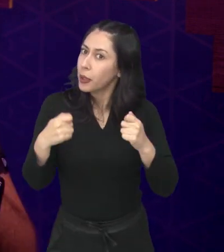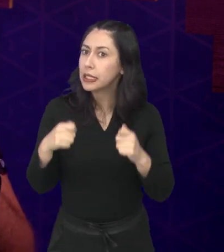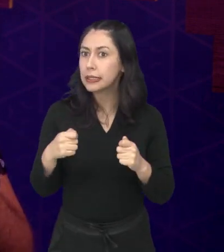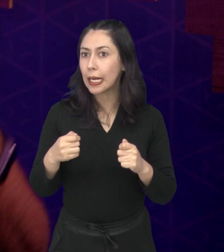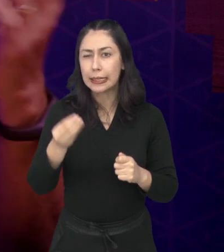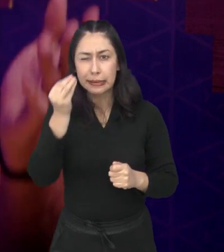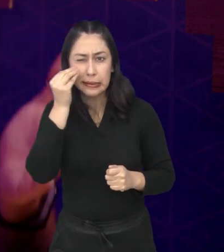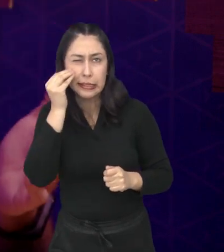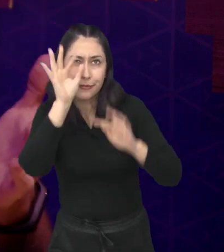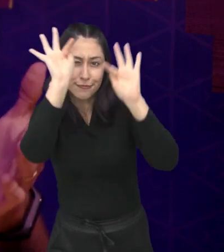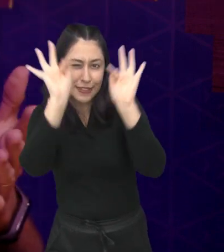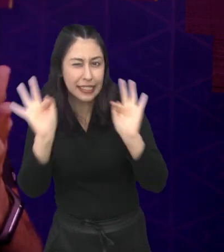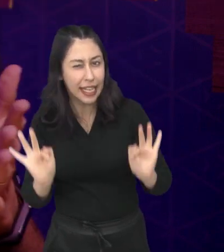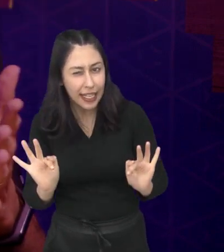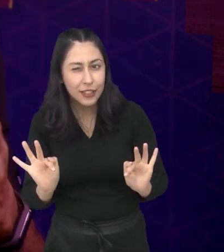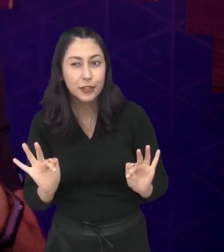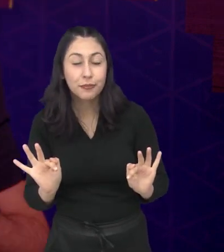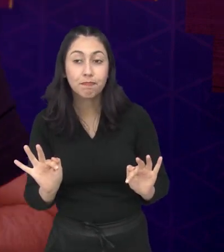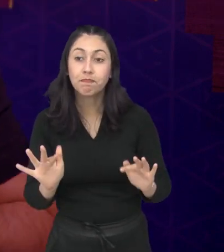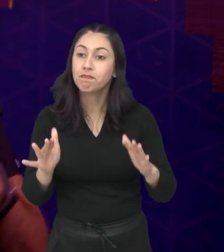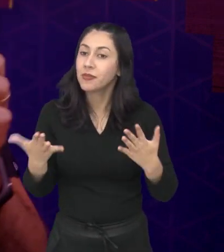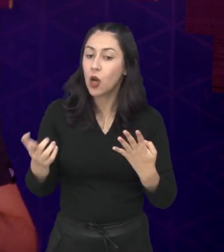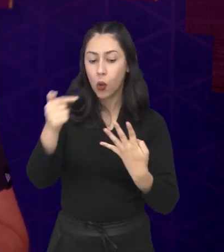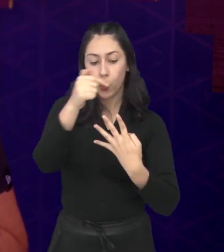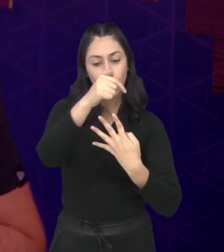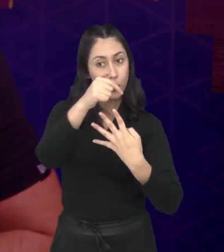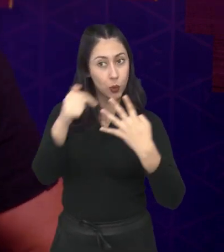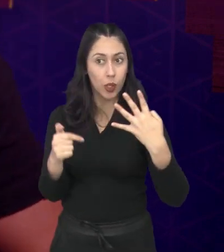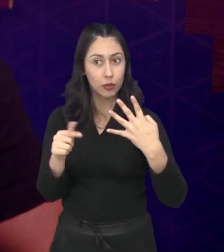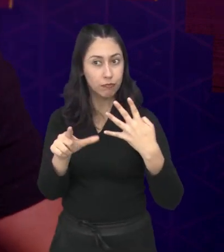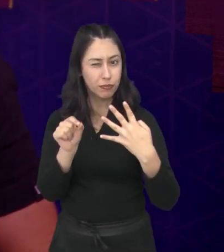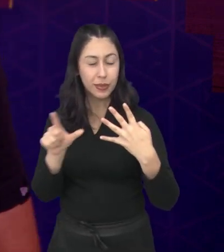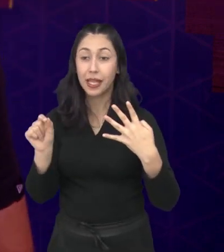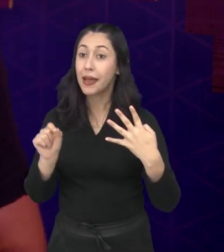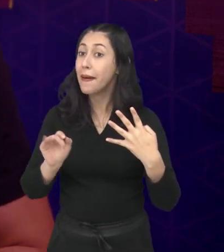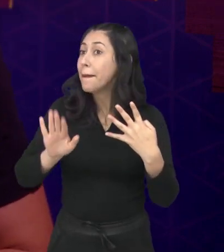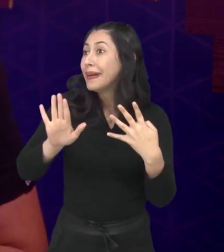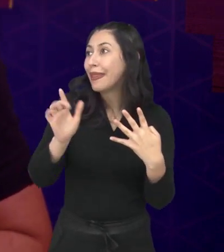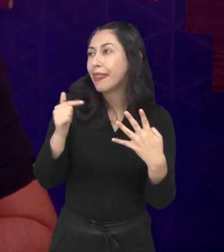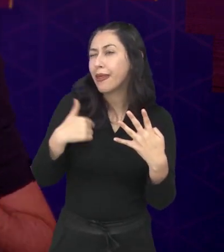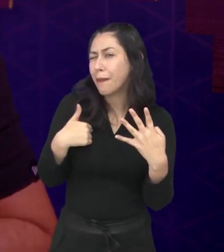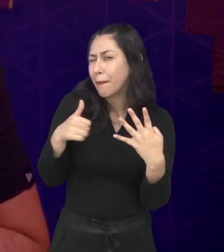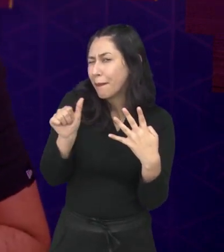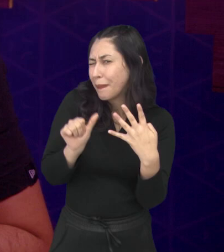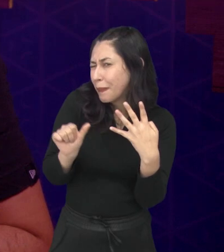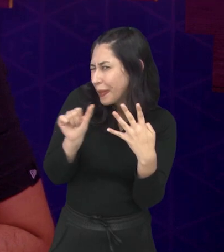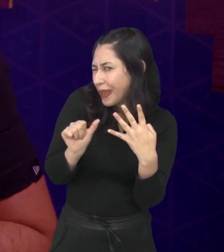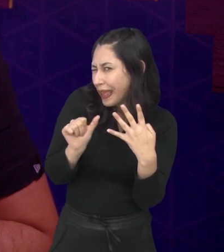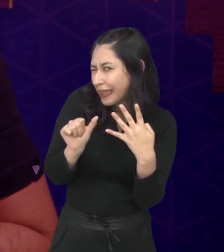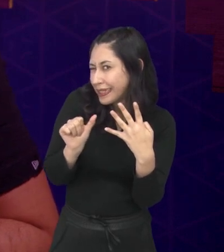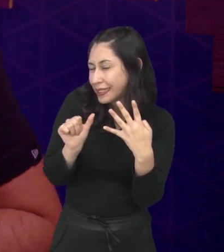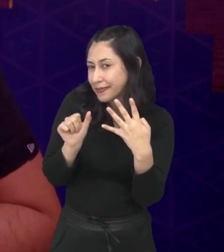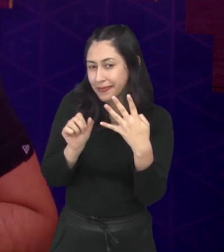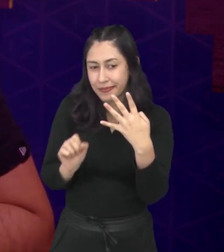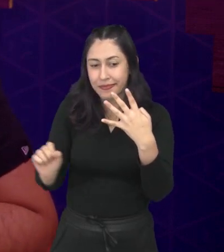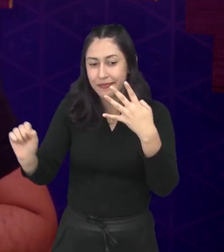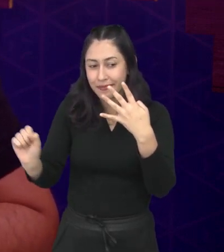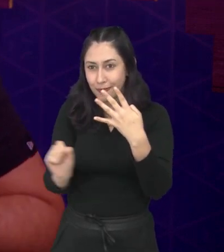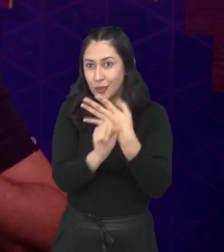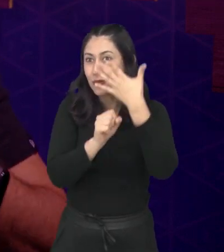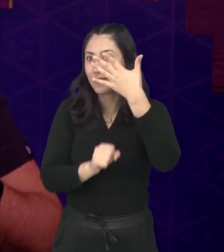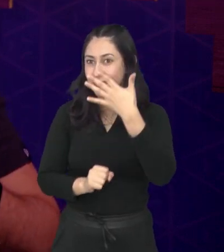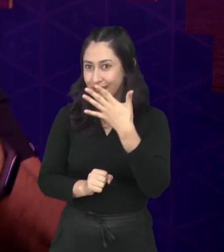A gente tem que ir em busca da nossa felicidade, né? E aí eu separei esses 4 tópicos, mas eu burlei os meus próprios